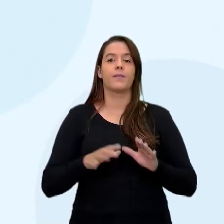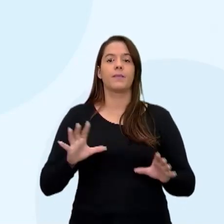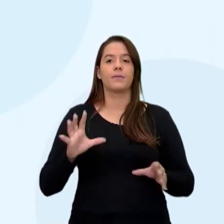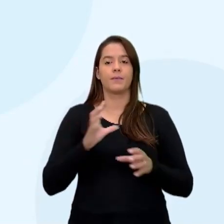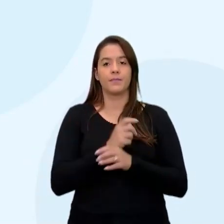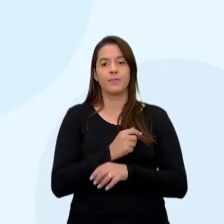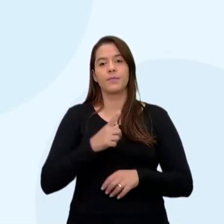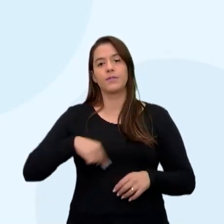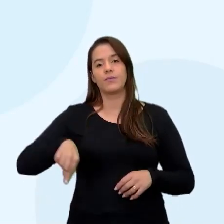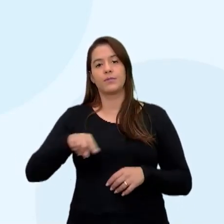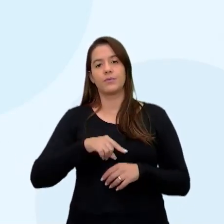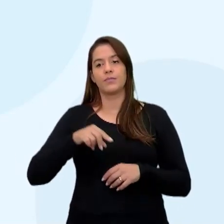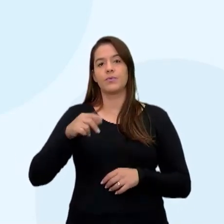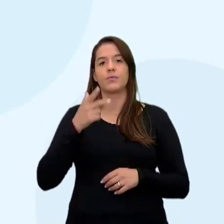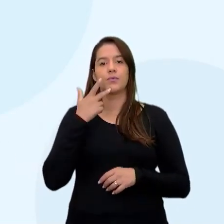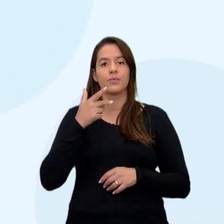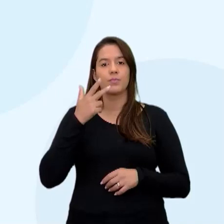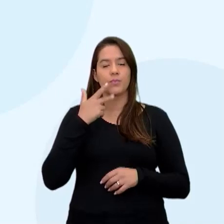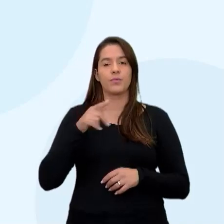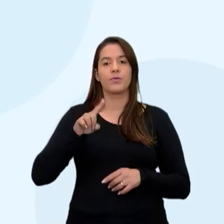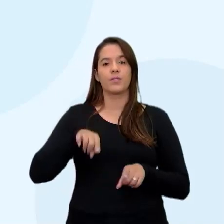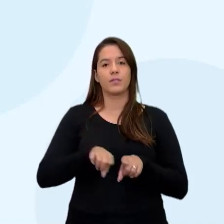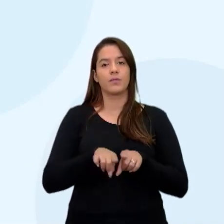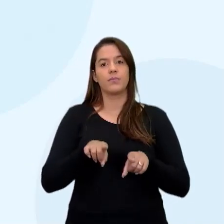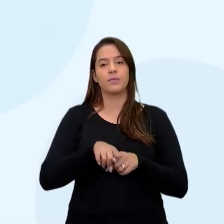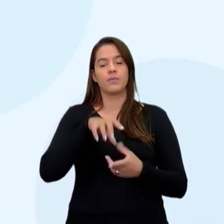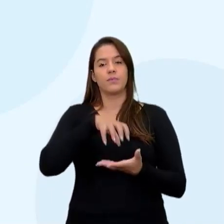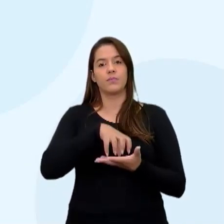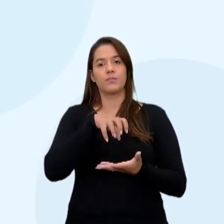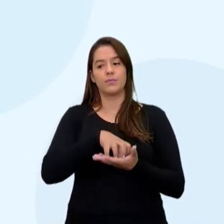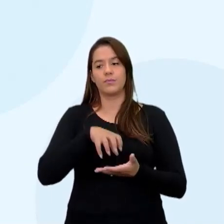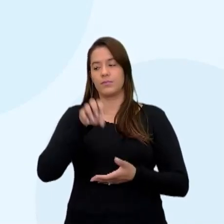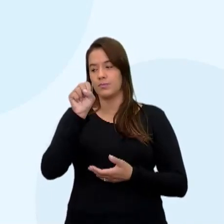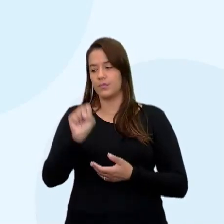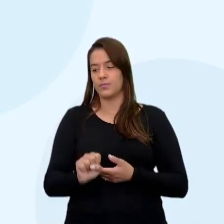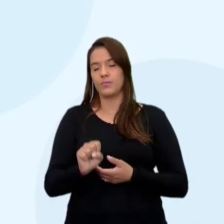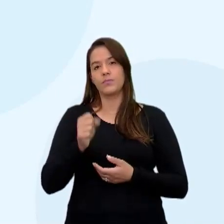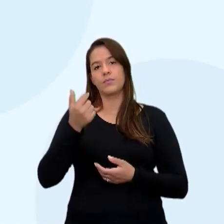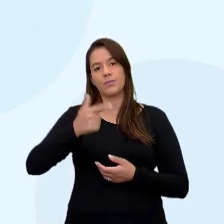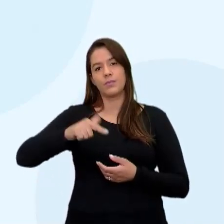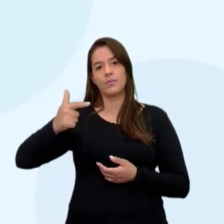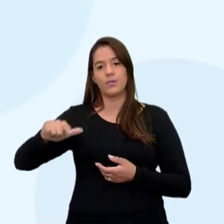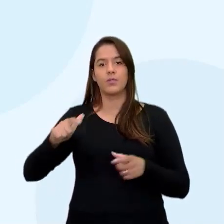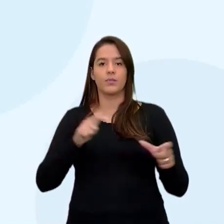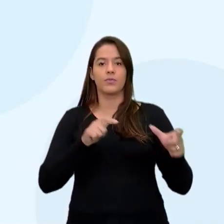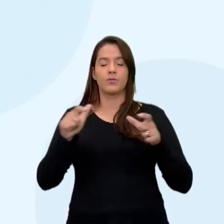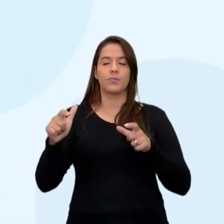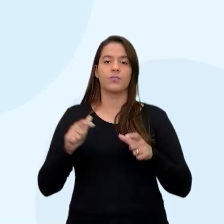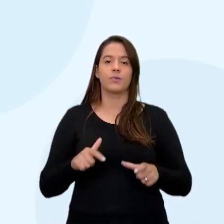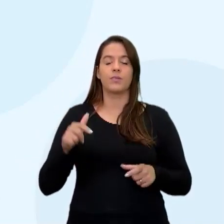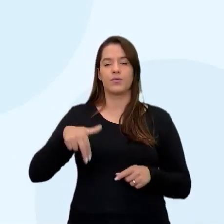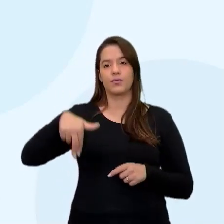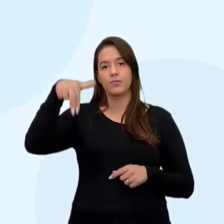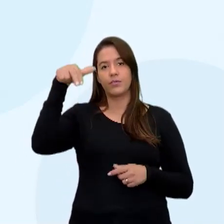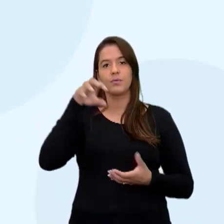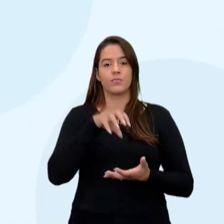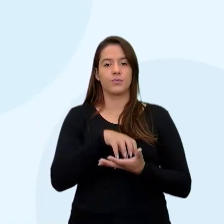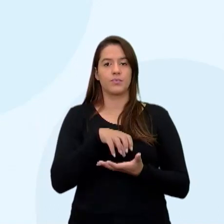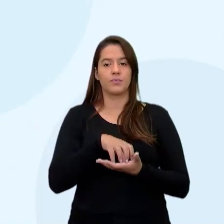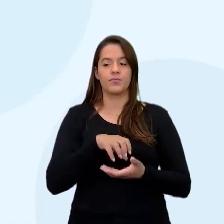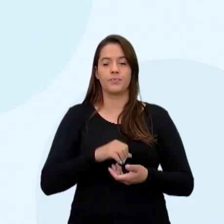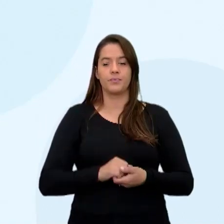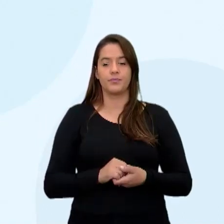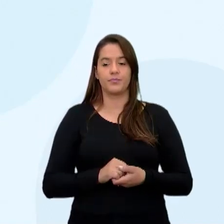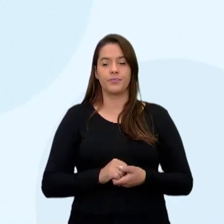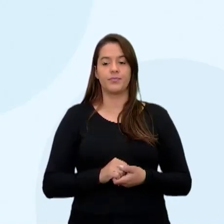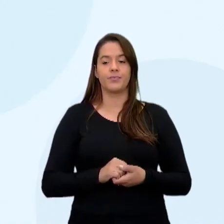ocupação do Nordeste e do Centro-Sul, e mais esparsa aí em regiões aí do Norte e do Centro-Oeste. E aí